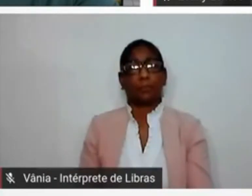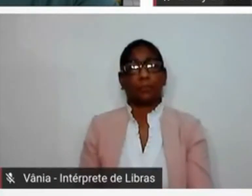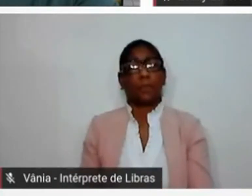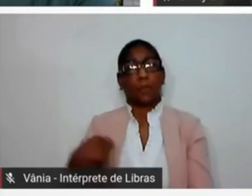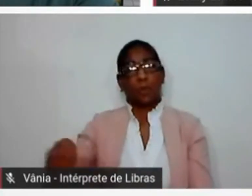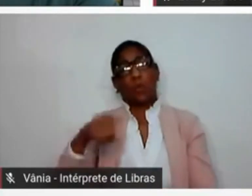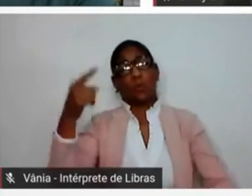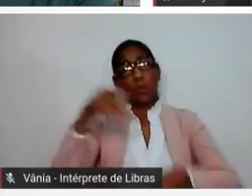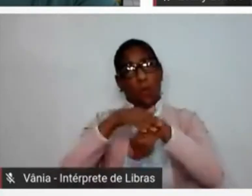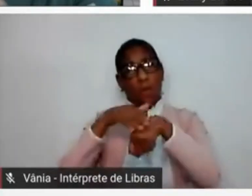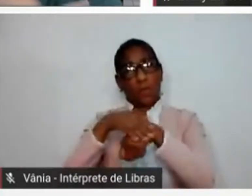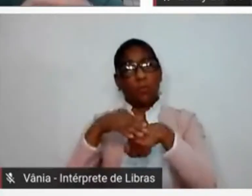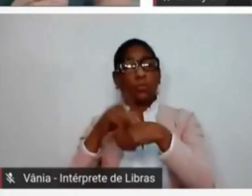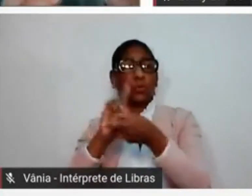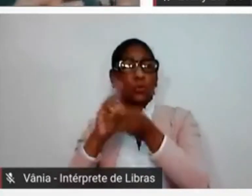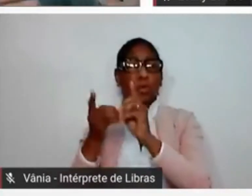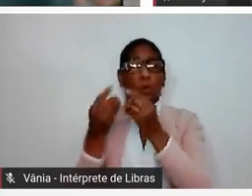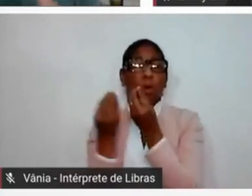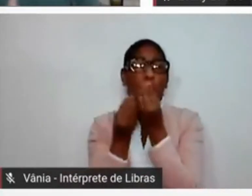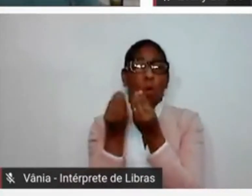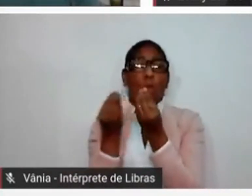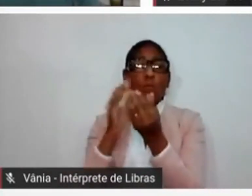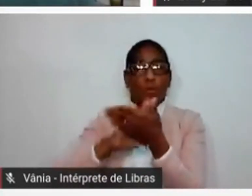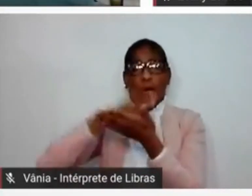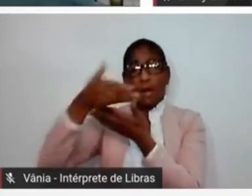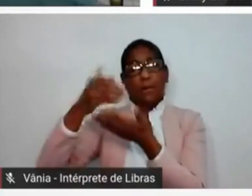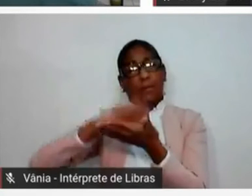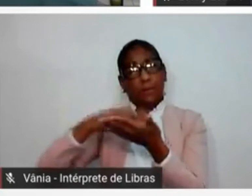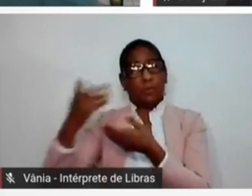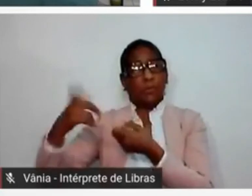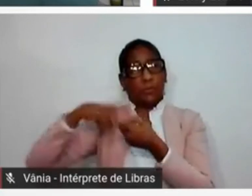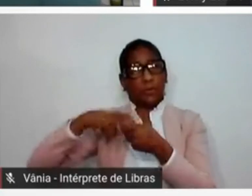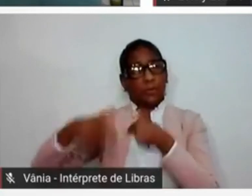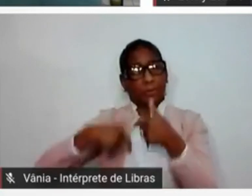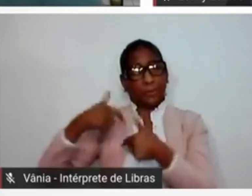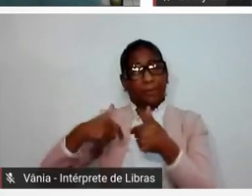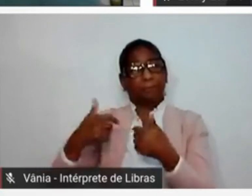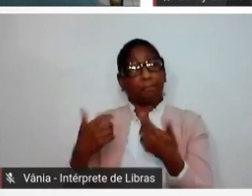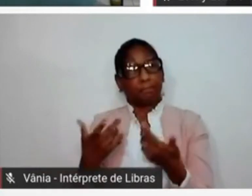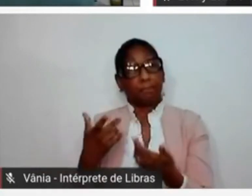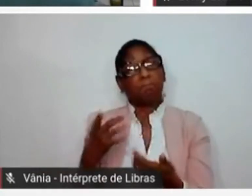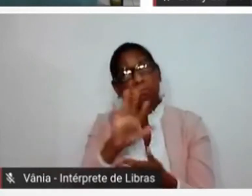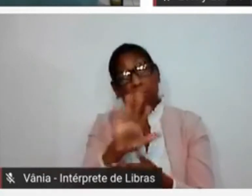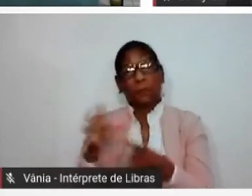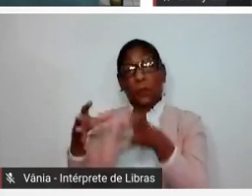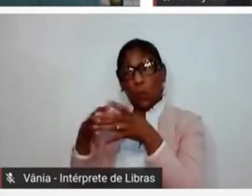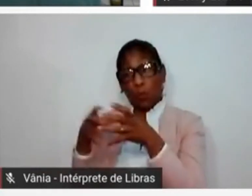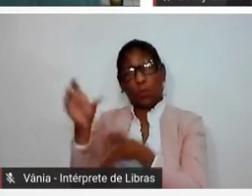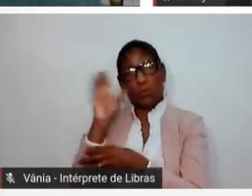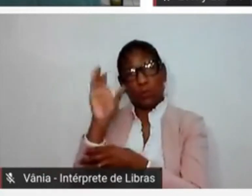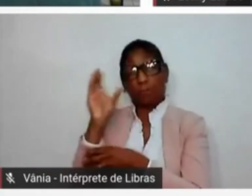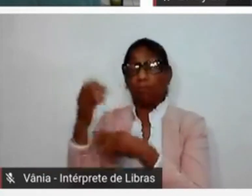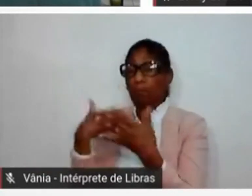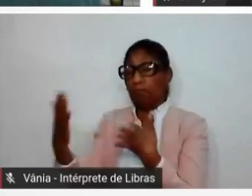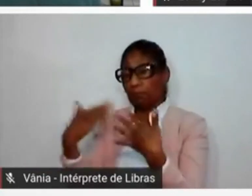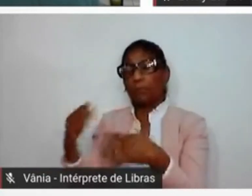diálogo sobre um calendário para o retorno. Vamos conversar com o nosso comitê científico, mantemos conversa